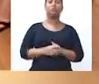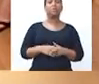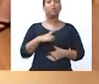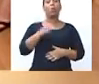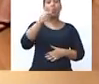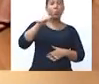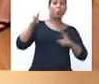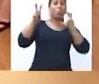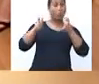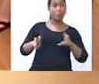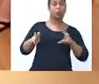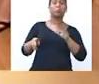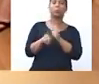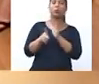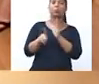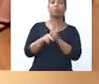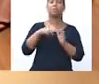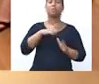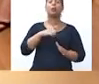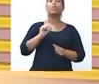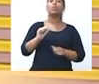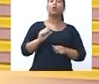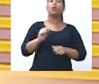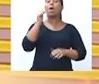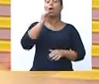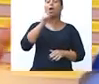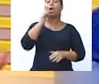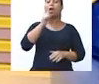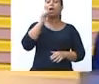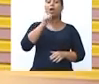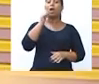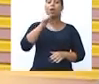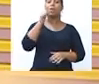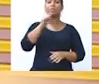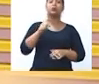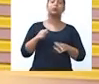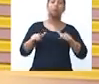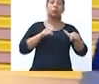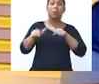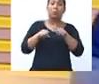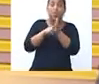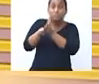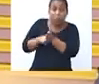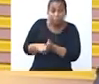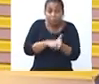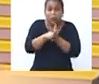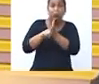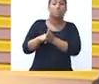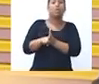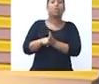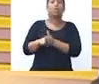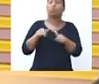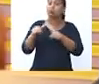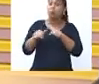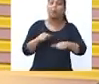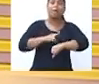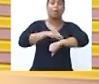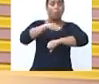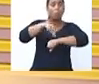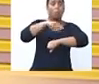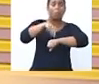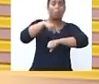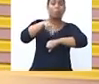outra questão que surge nessa esfera, a questão da maternidade e dedicação ao trabalho científico, que é um trabalho super árduo, horas e horas